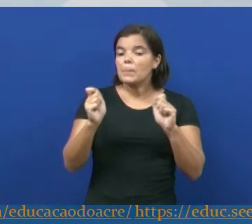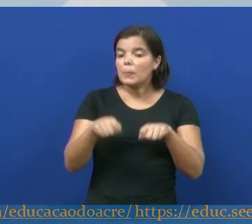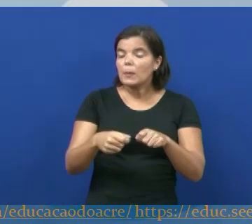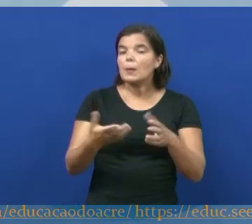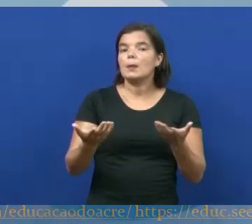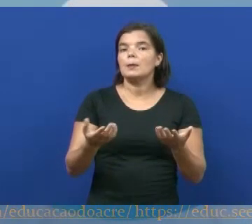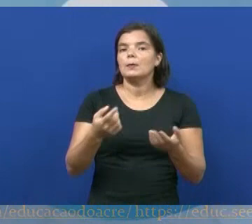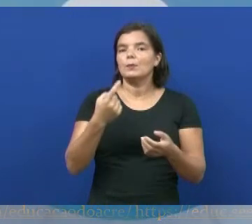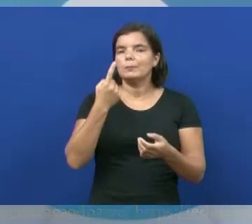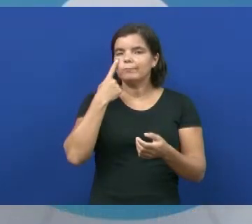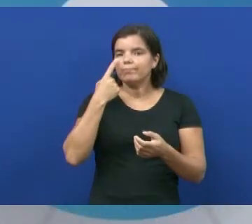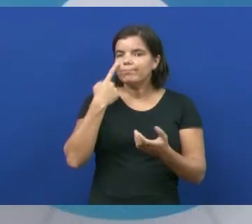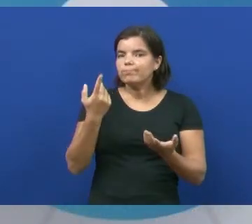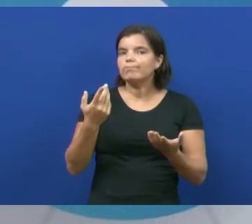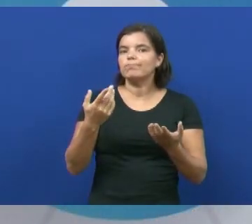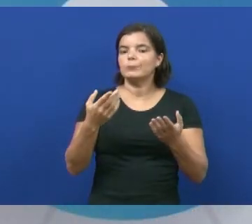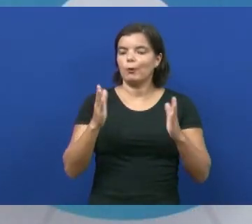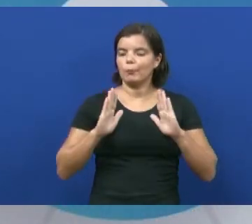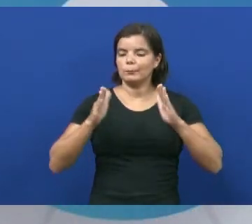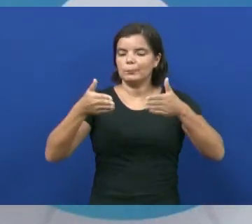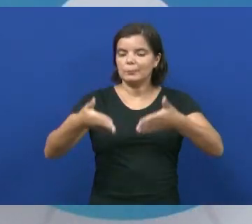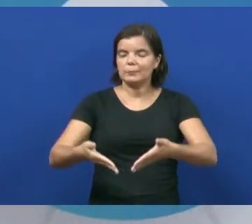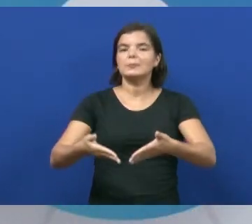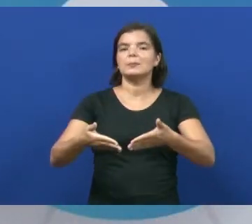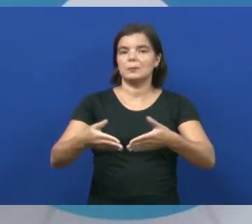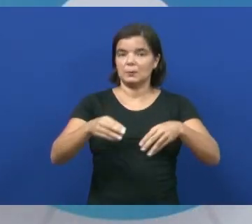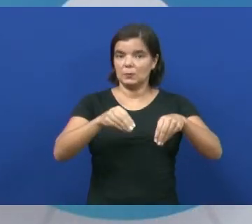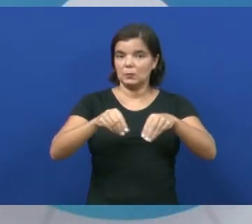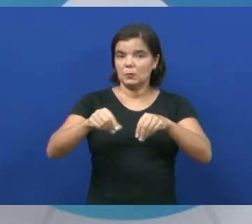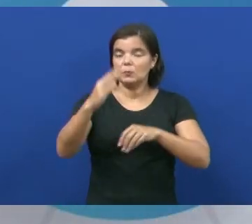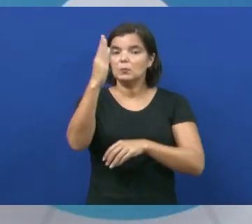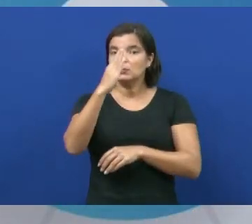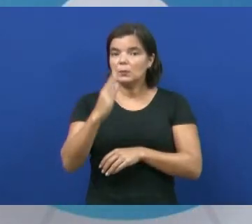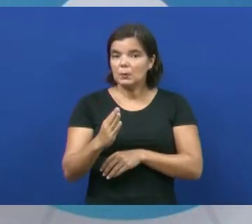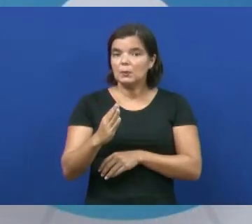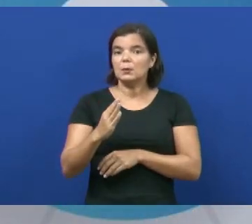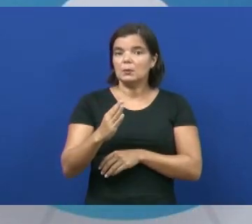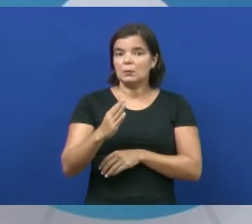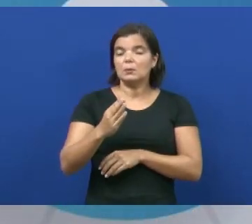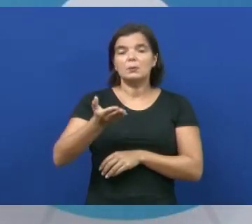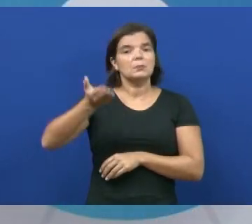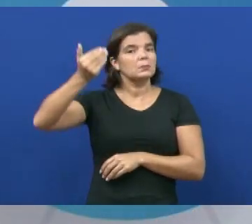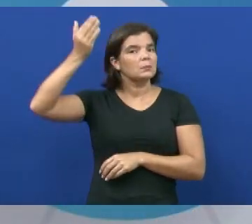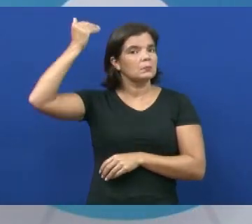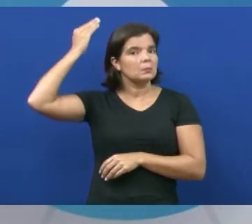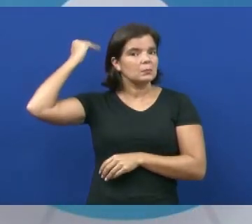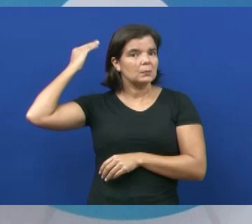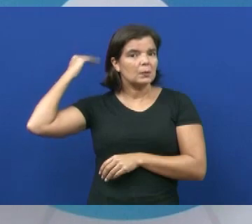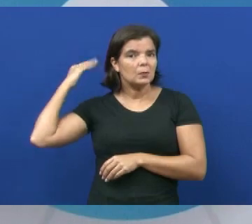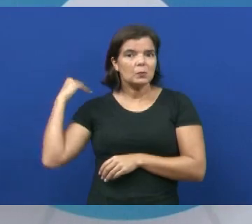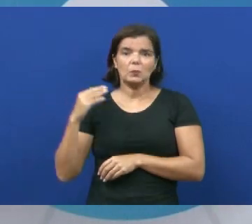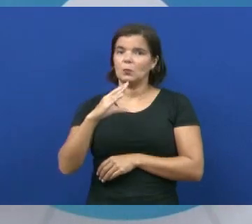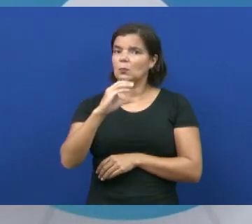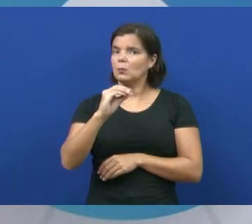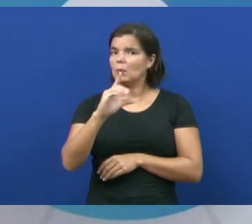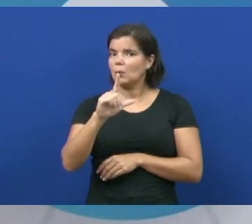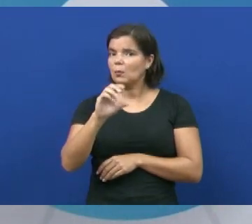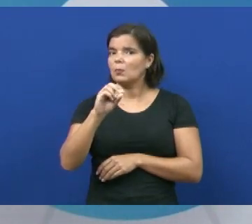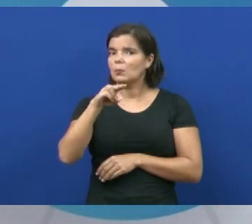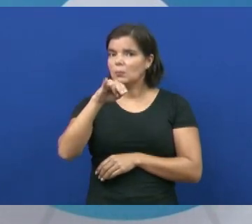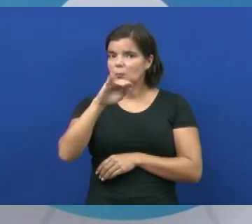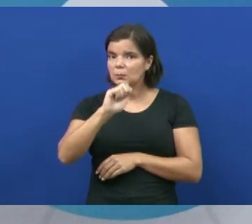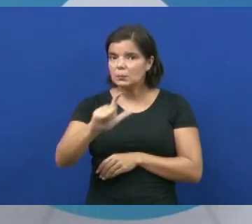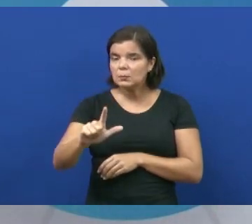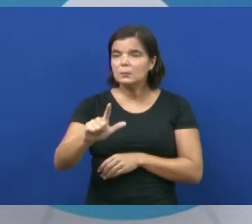podemos salientar que essa concentração fundiária brasileira, ela vem lá desde o período colonial.